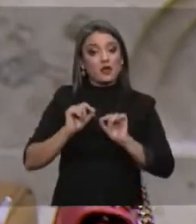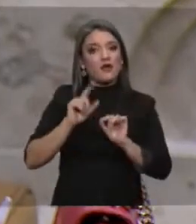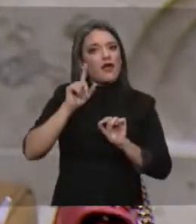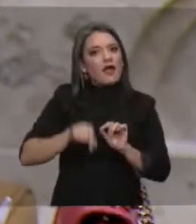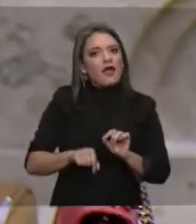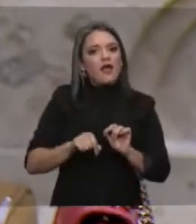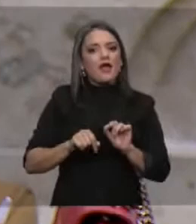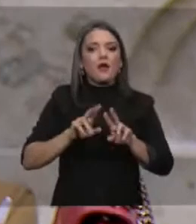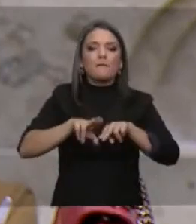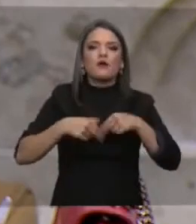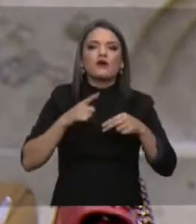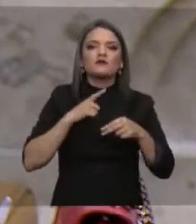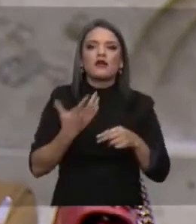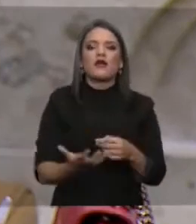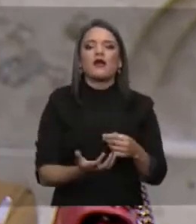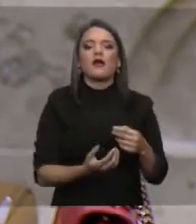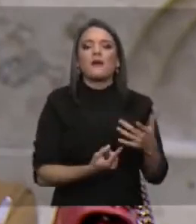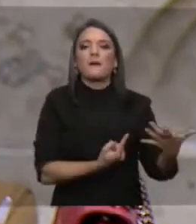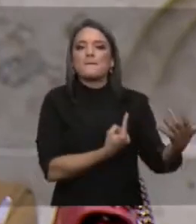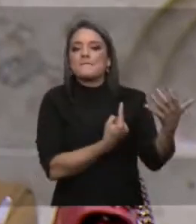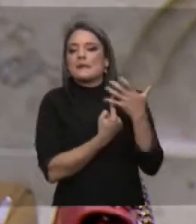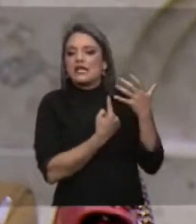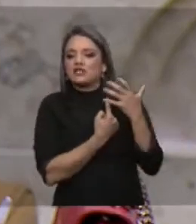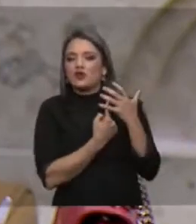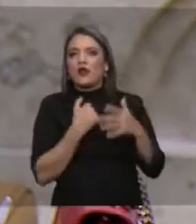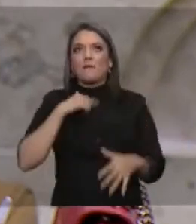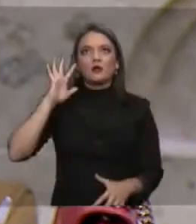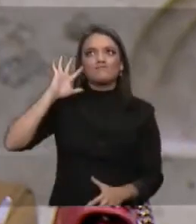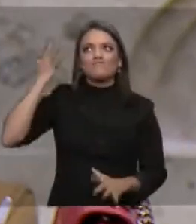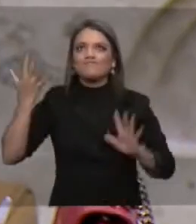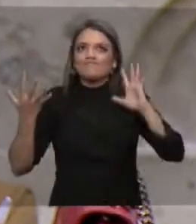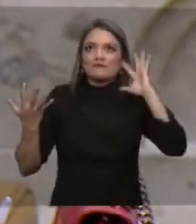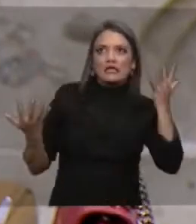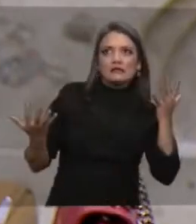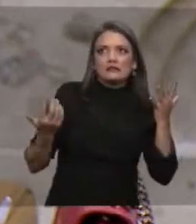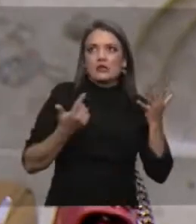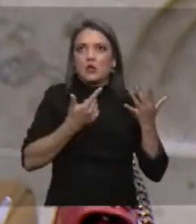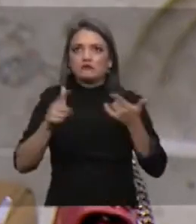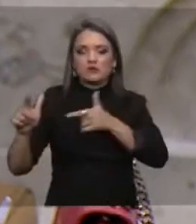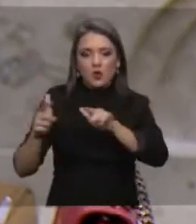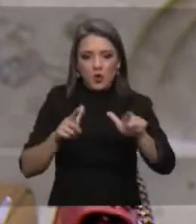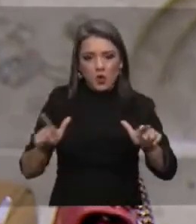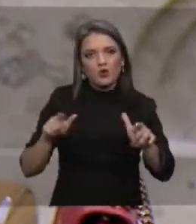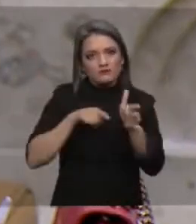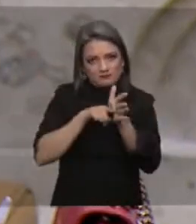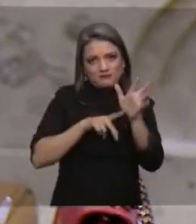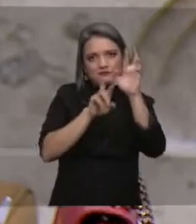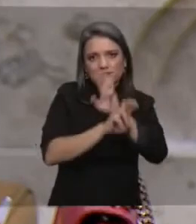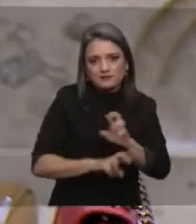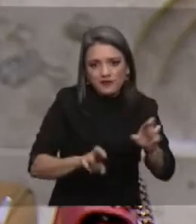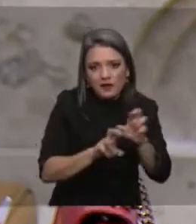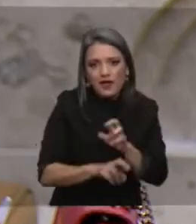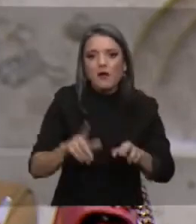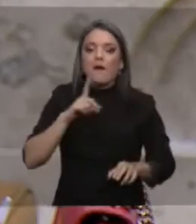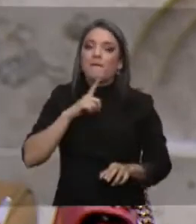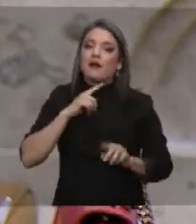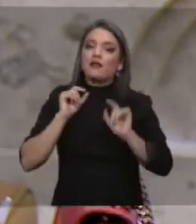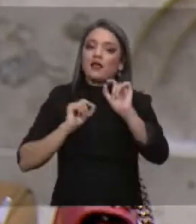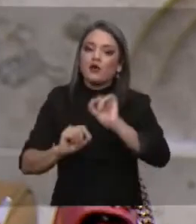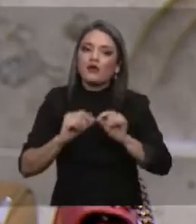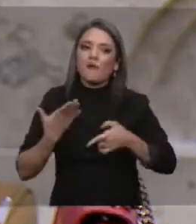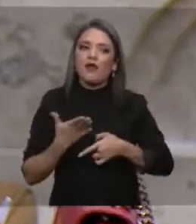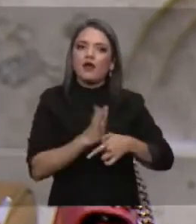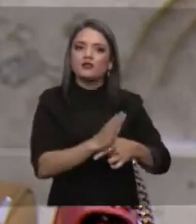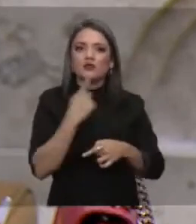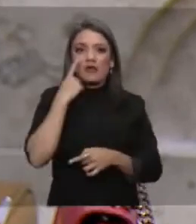forma de pressioná-lo a tomar decisões diversas no referido inquérito, que favorecessem os interesses